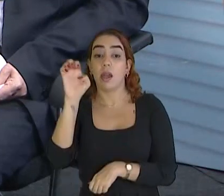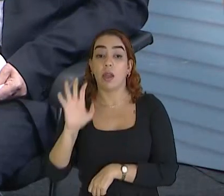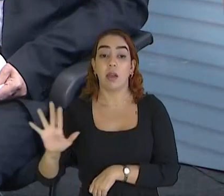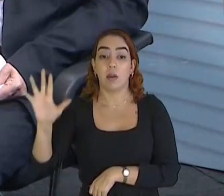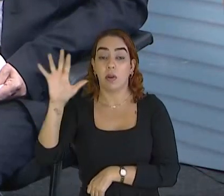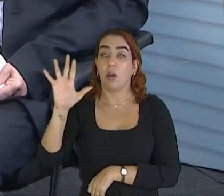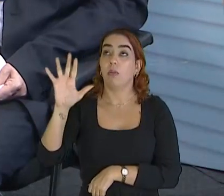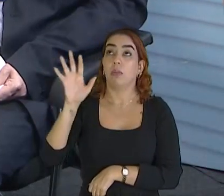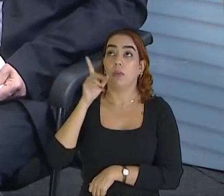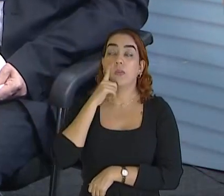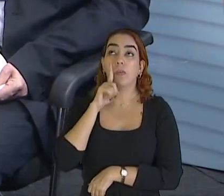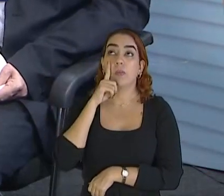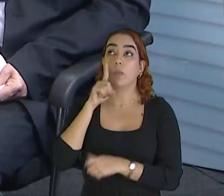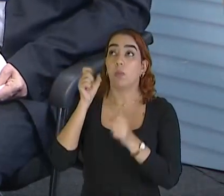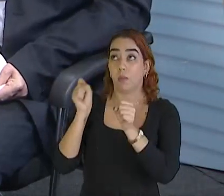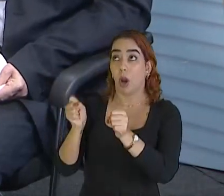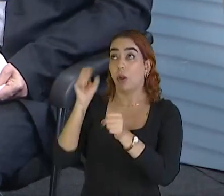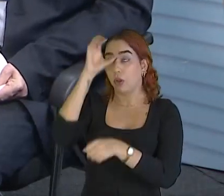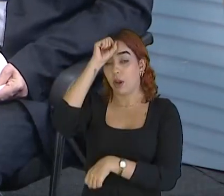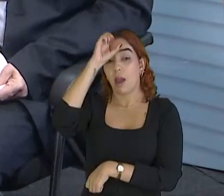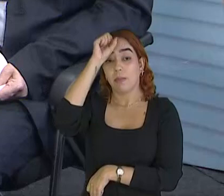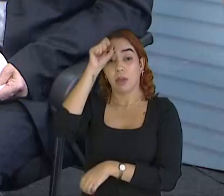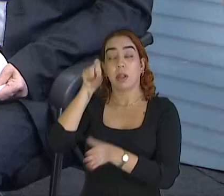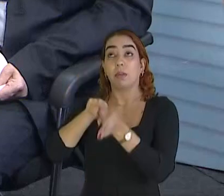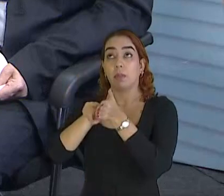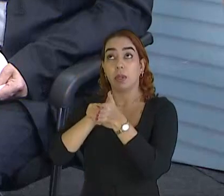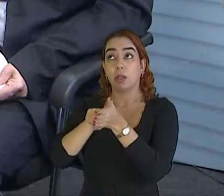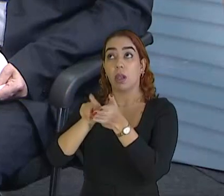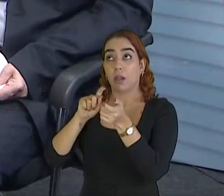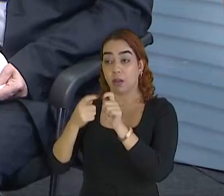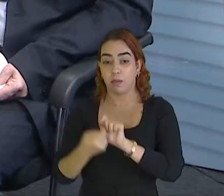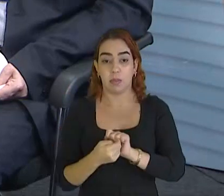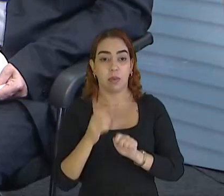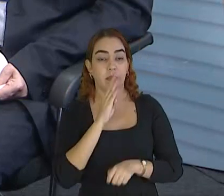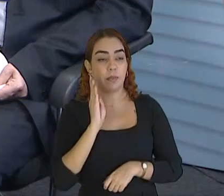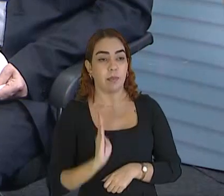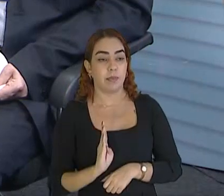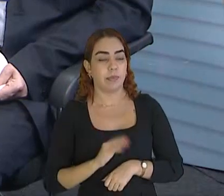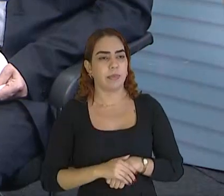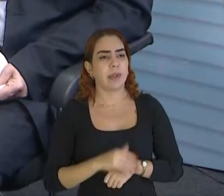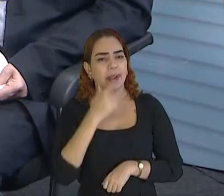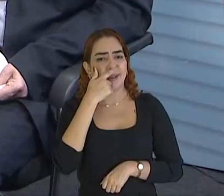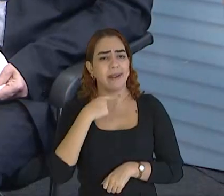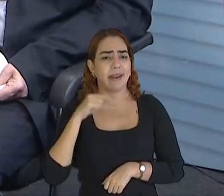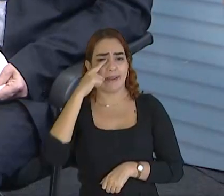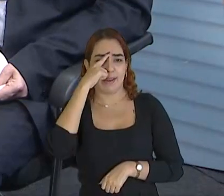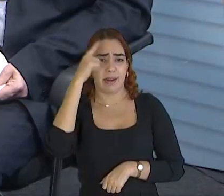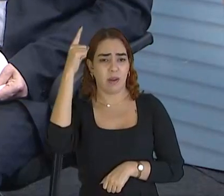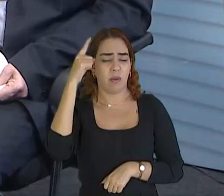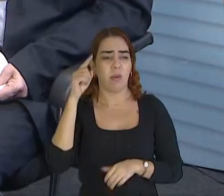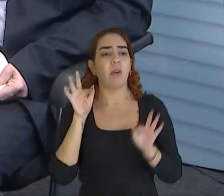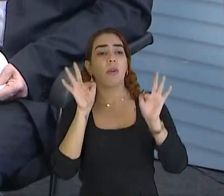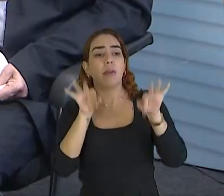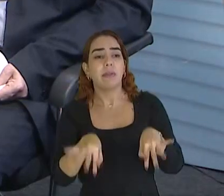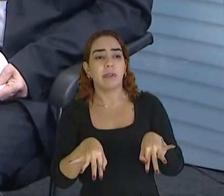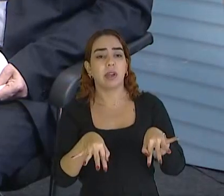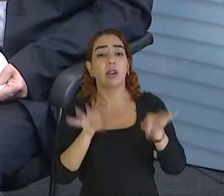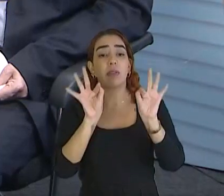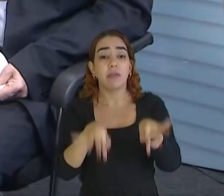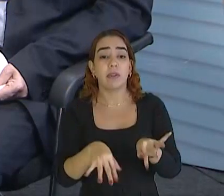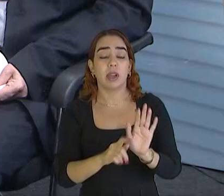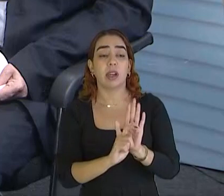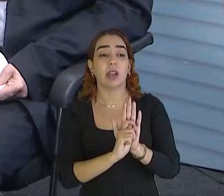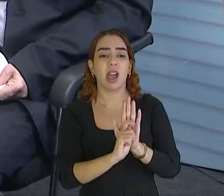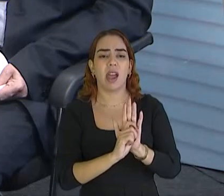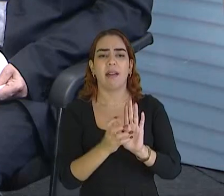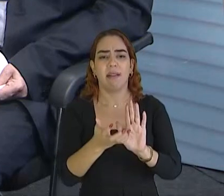ela tem que ser aprendida por nós. Pode ser aprendida. Exatamente. Veja, os inventores da guerra às drogas, quem inventou a guerra às drogas foi o Nixon. Os inventores da